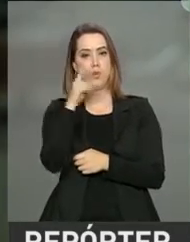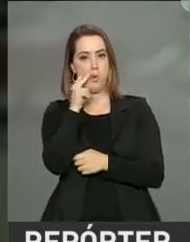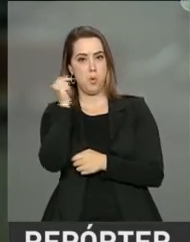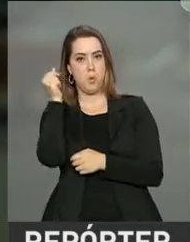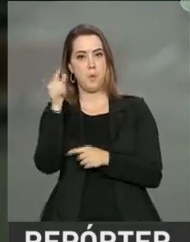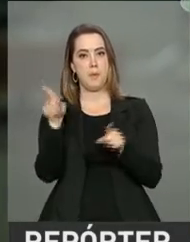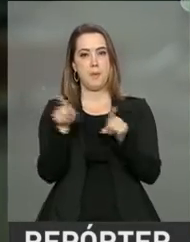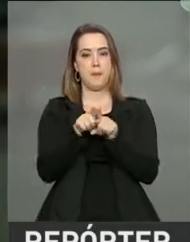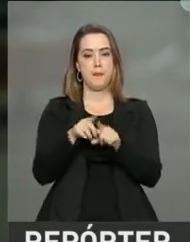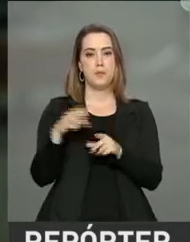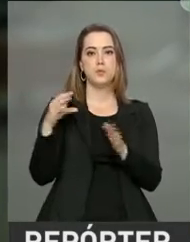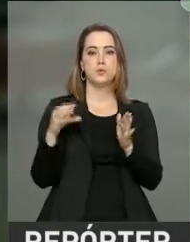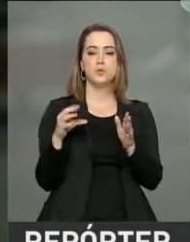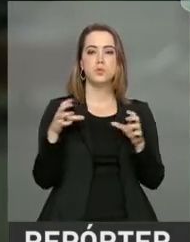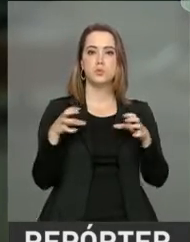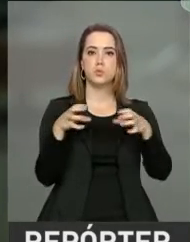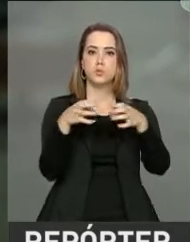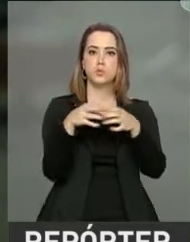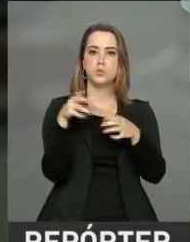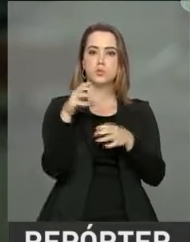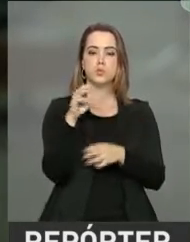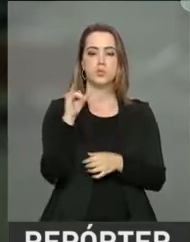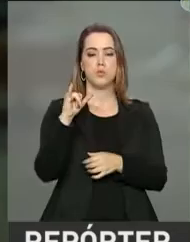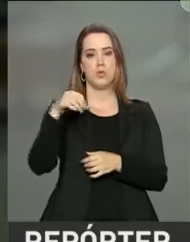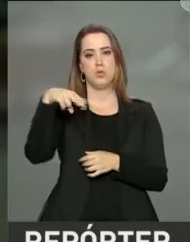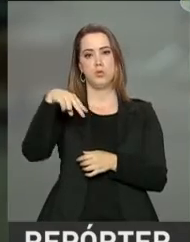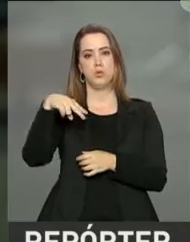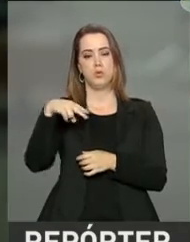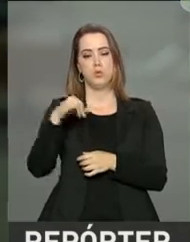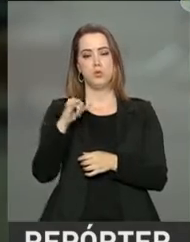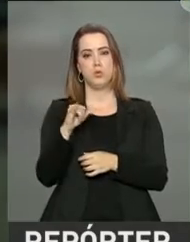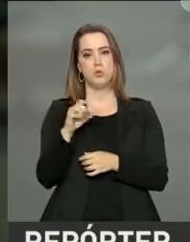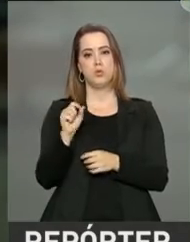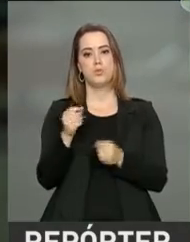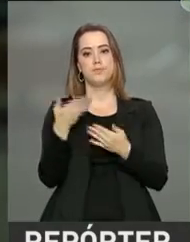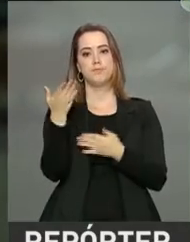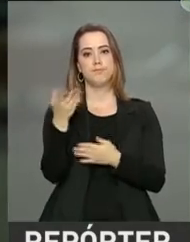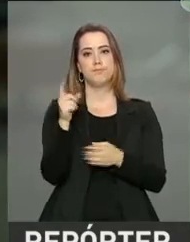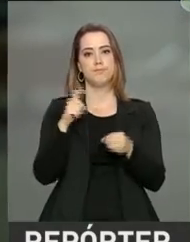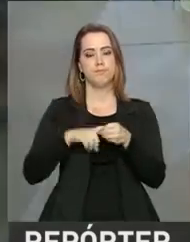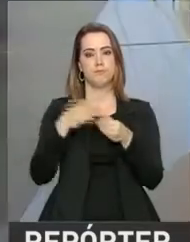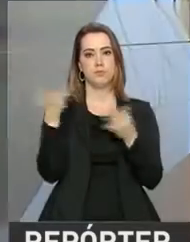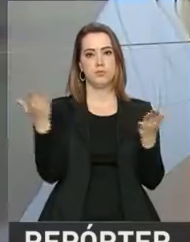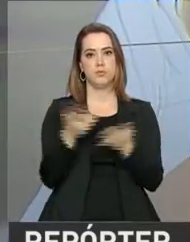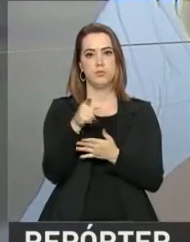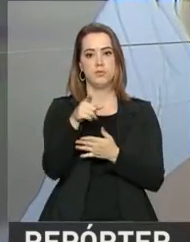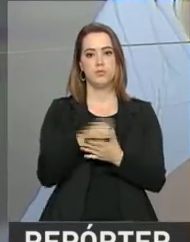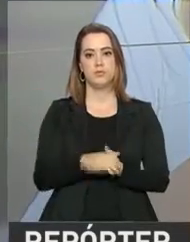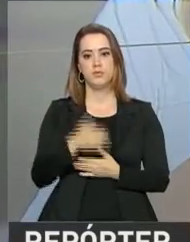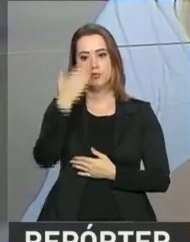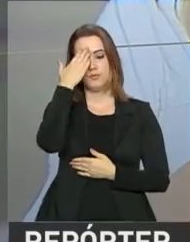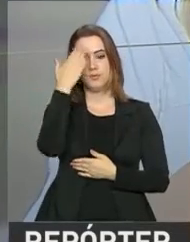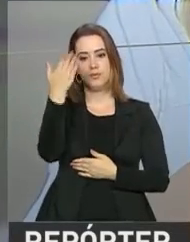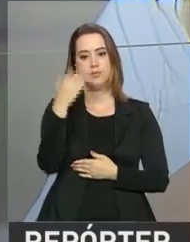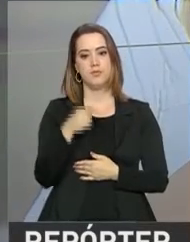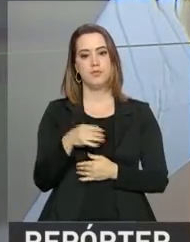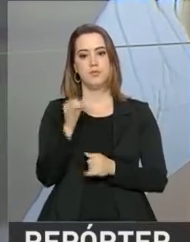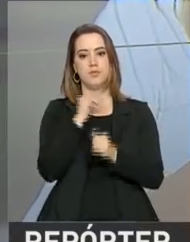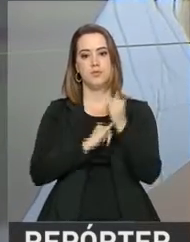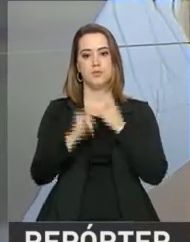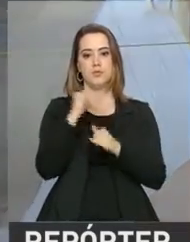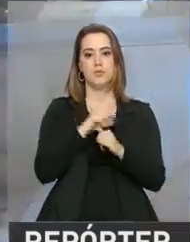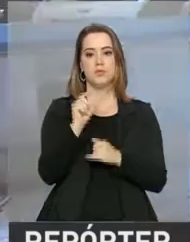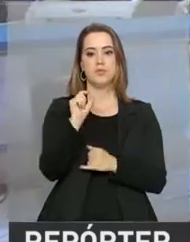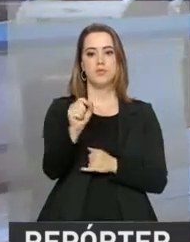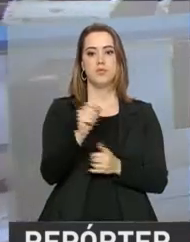e também pelo Centro de Inovação e Ensaios Pré-Clínicos. Voltamos com você no estúdio, Renata. Obrigada, Natália, pelas suas